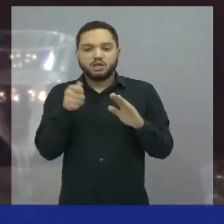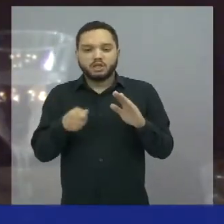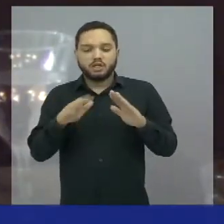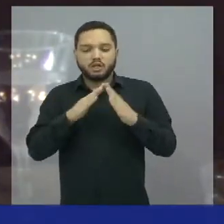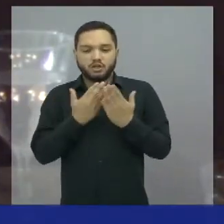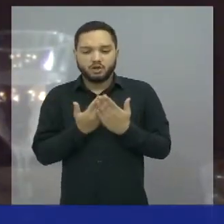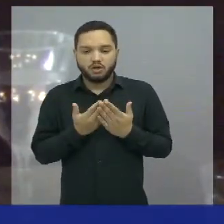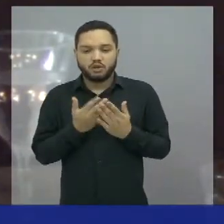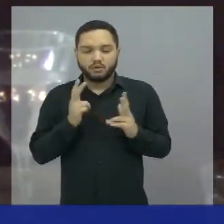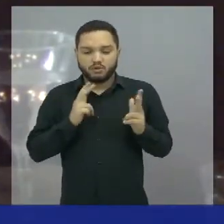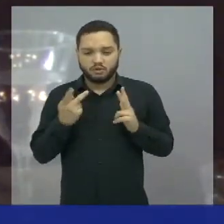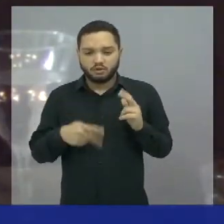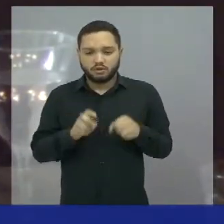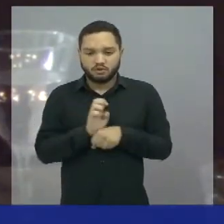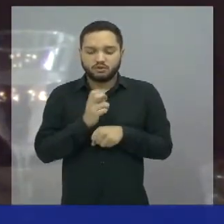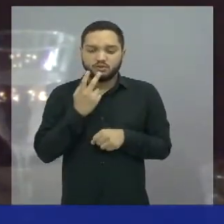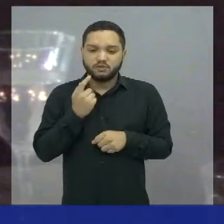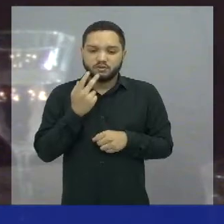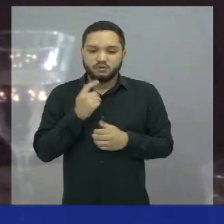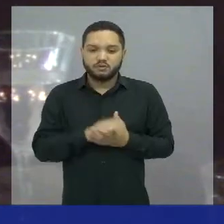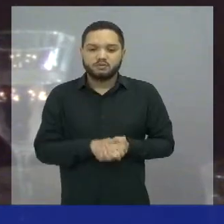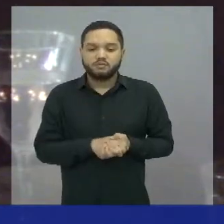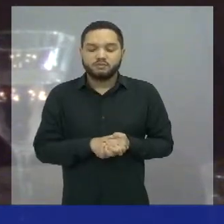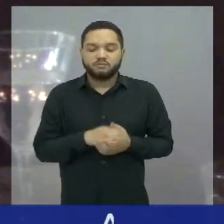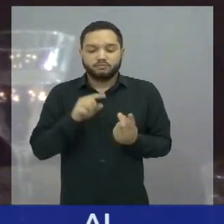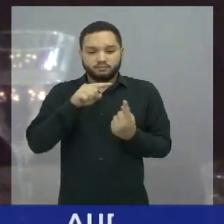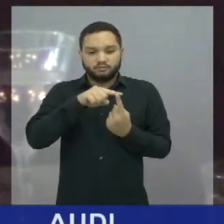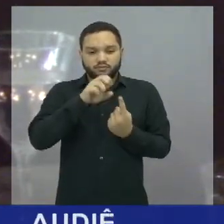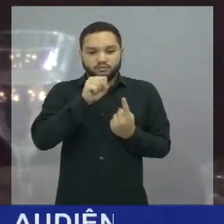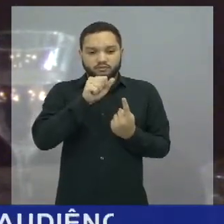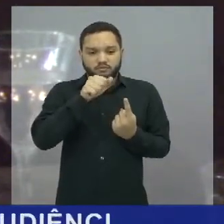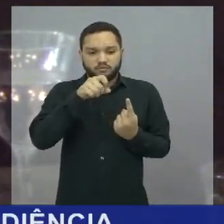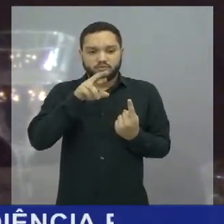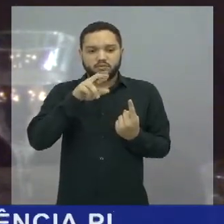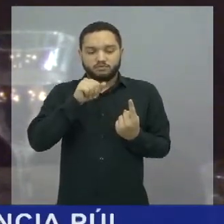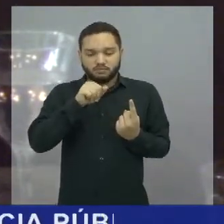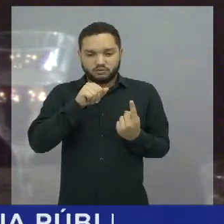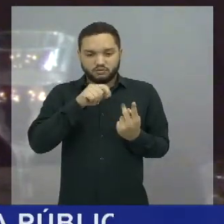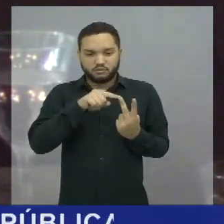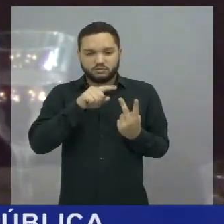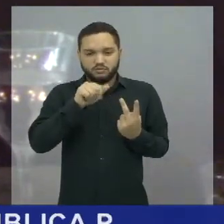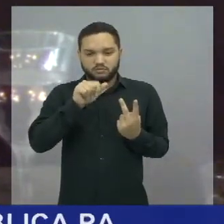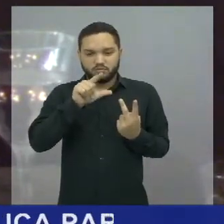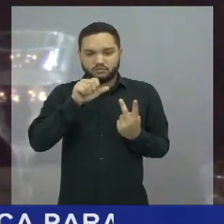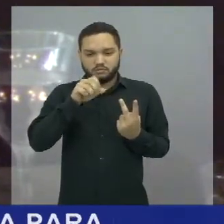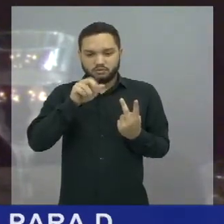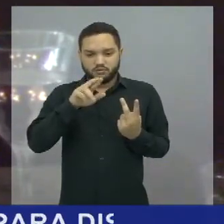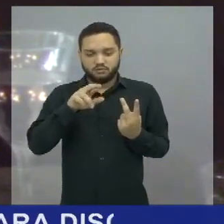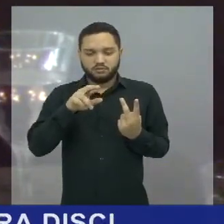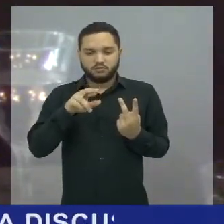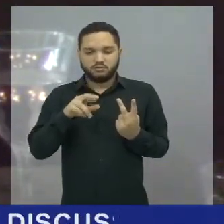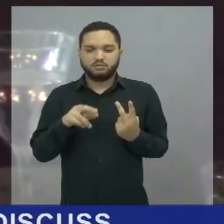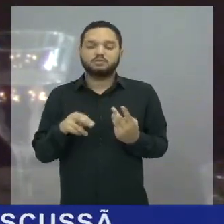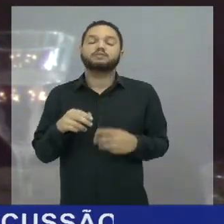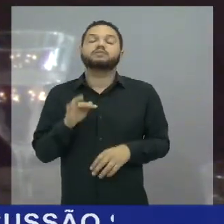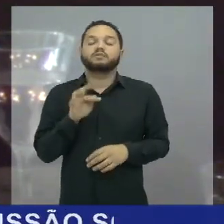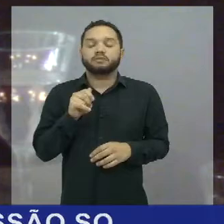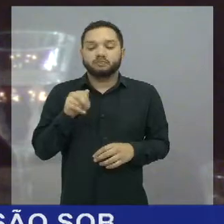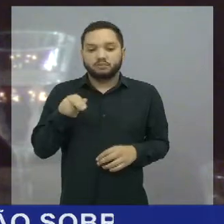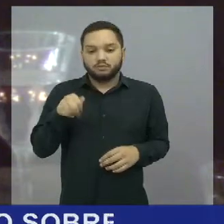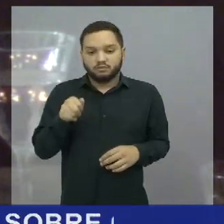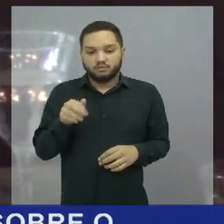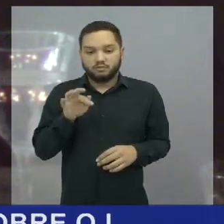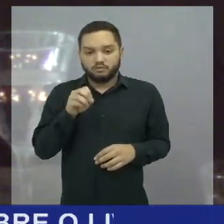senhor Rachid Alencar e da senhora Sandra Alencar, membros da AFIM, a senhora Fabiana Gondim, da